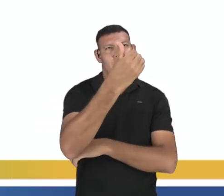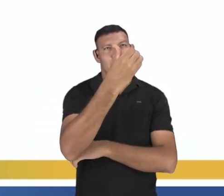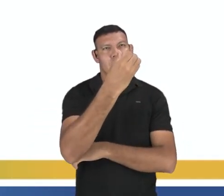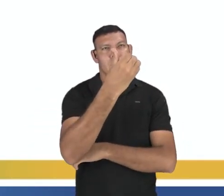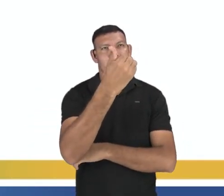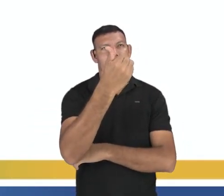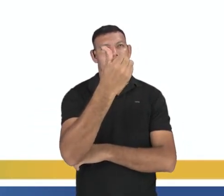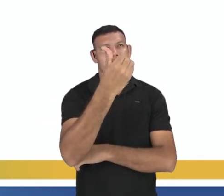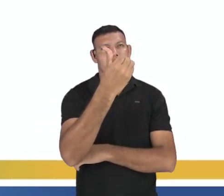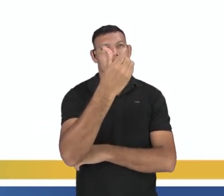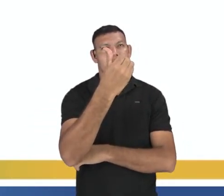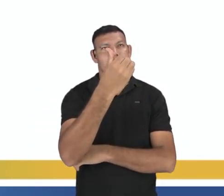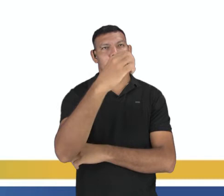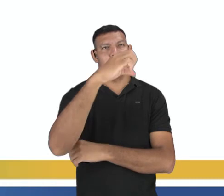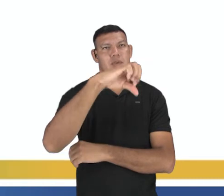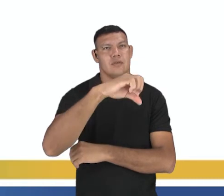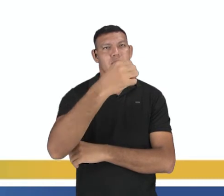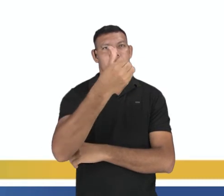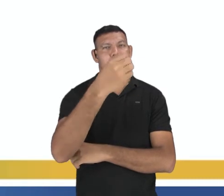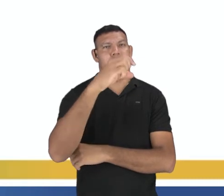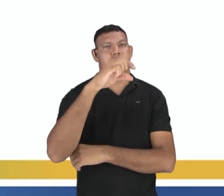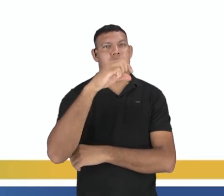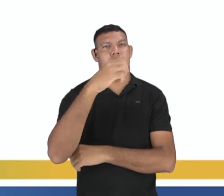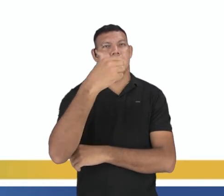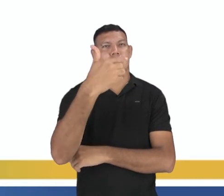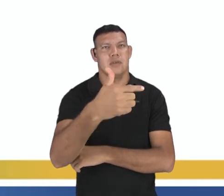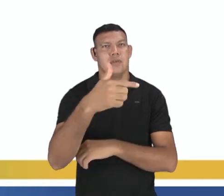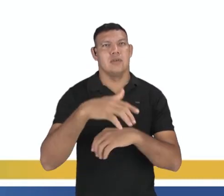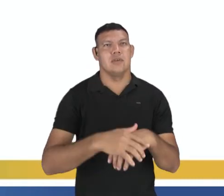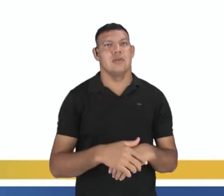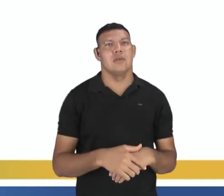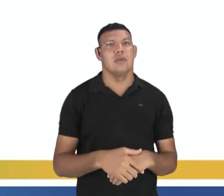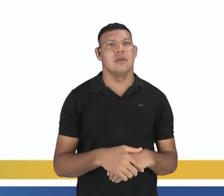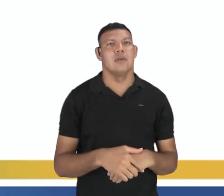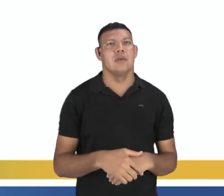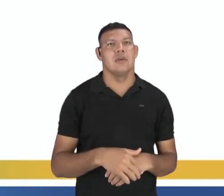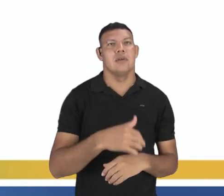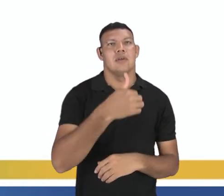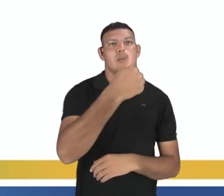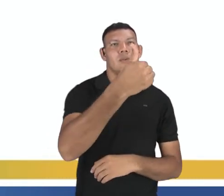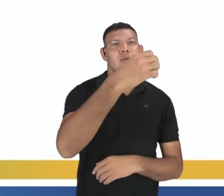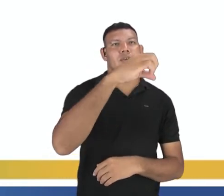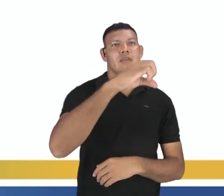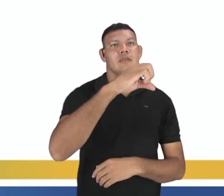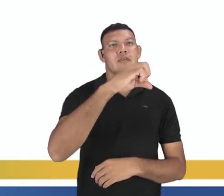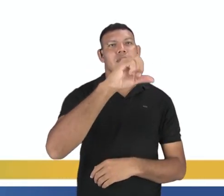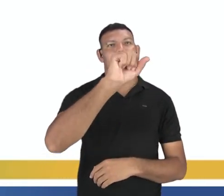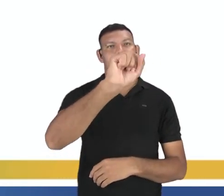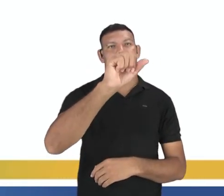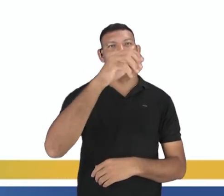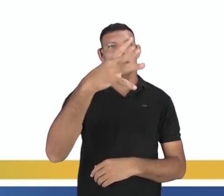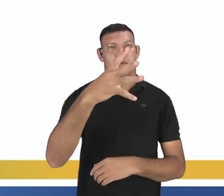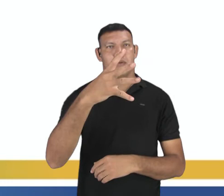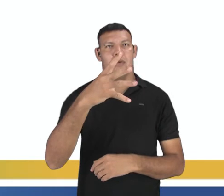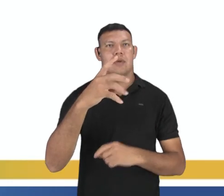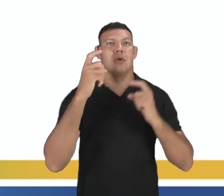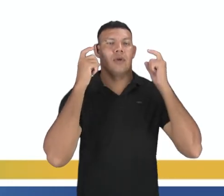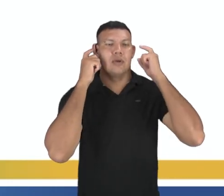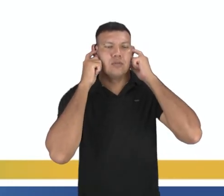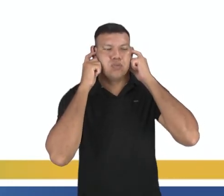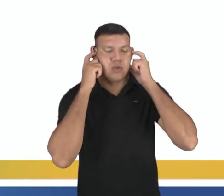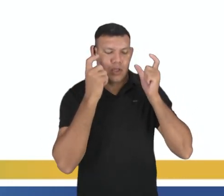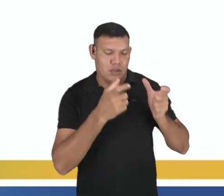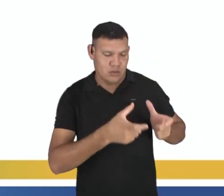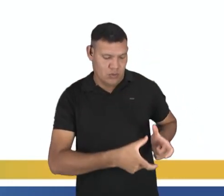em 1984 nós tivemos o diz que nem em 1991 Olha só gente